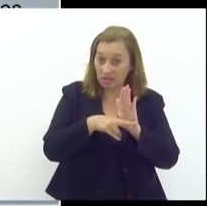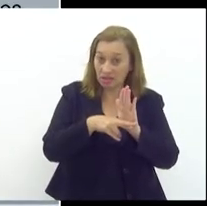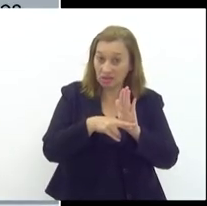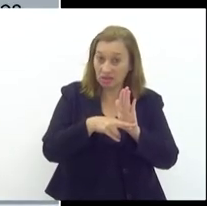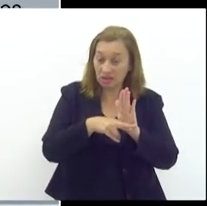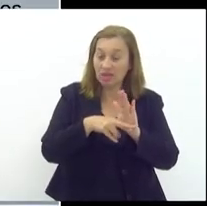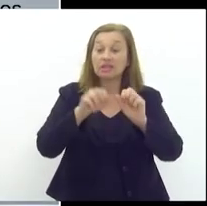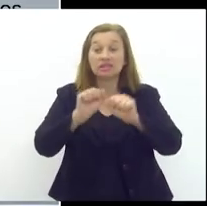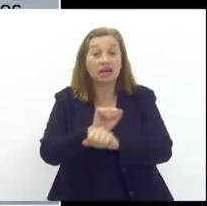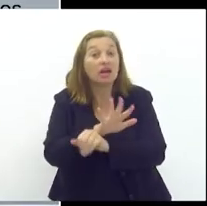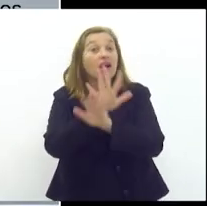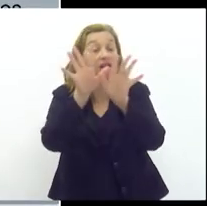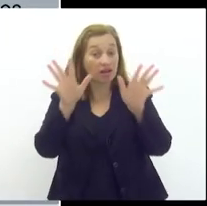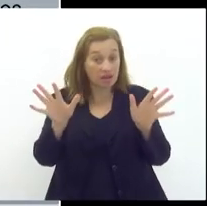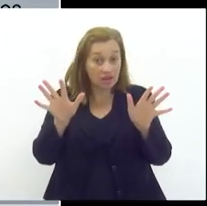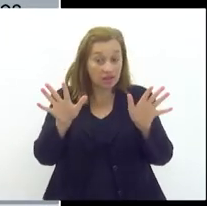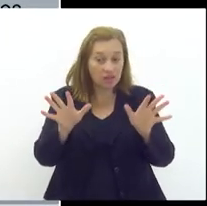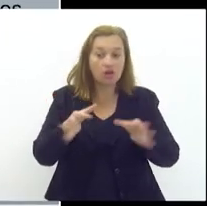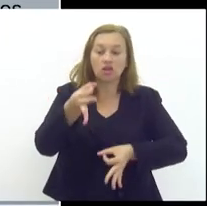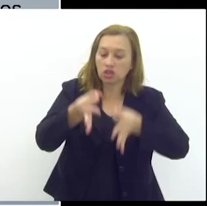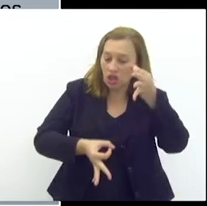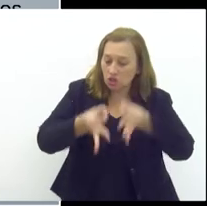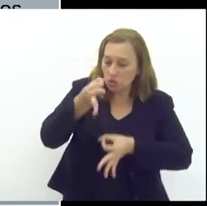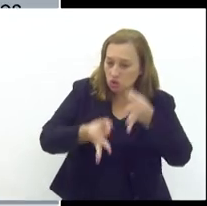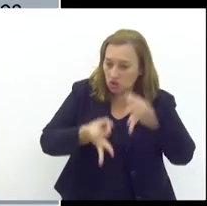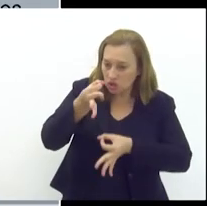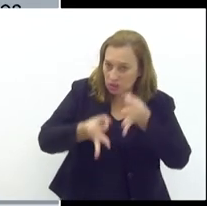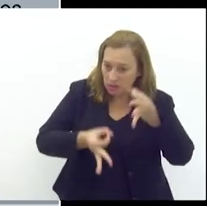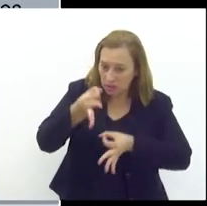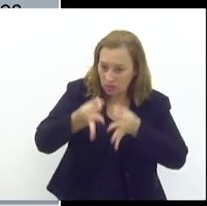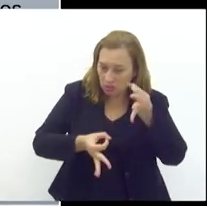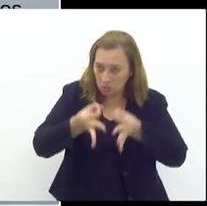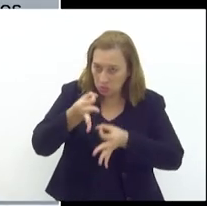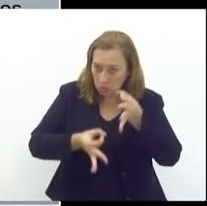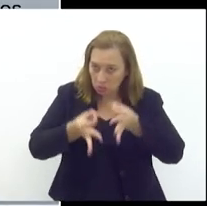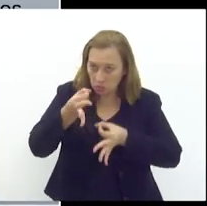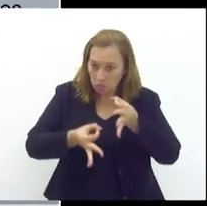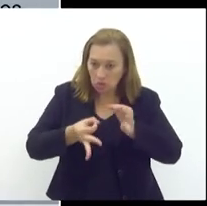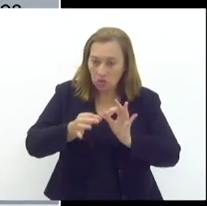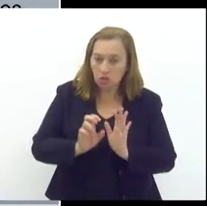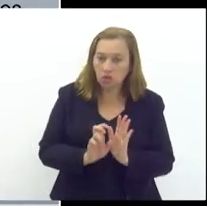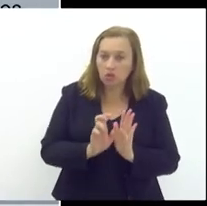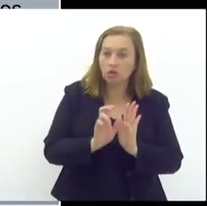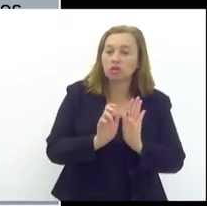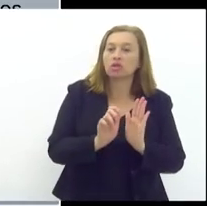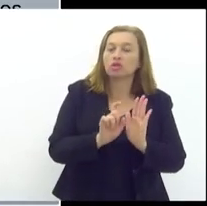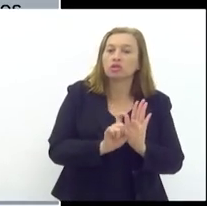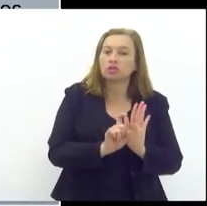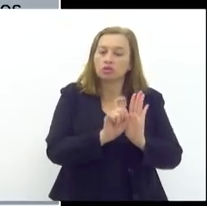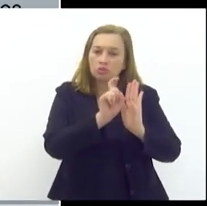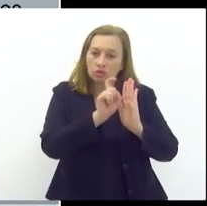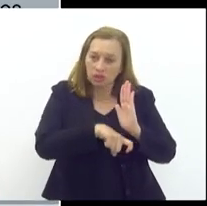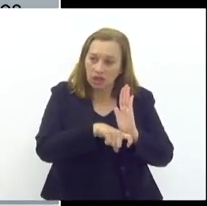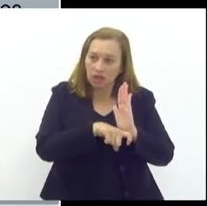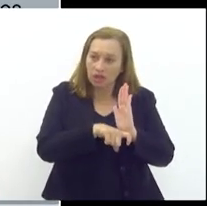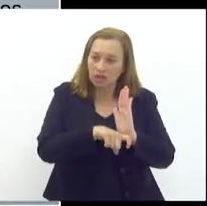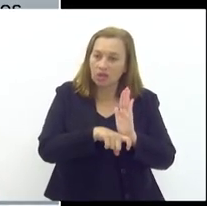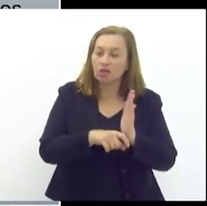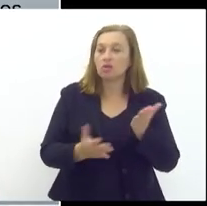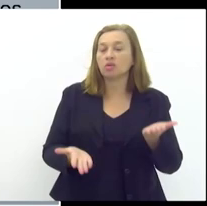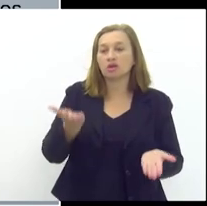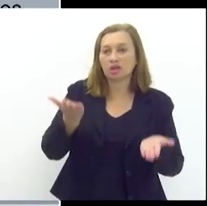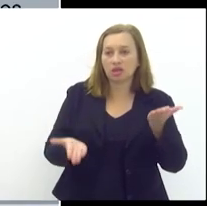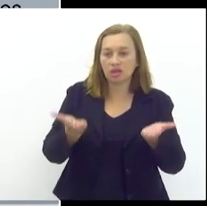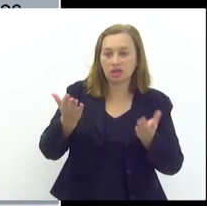da Transparência da Justiça tributária e do equilíbrio da Defesa do meio ambiente então